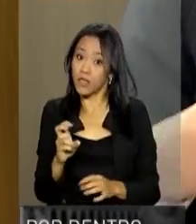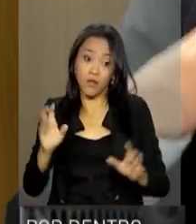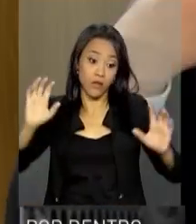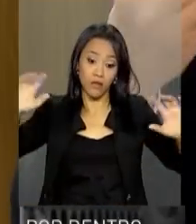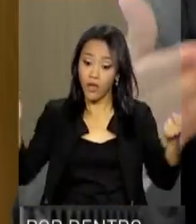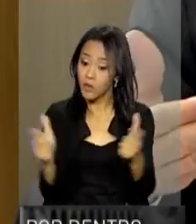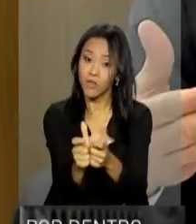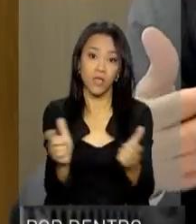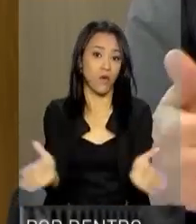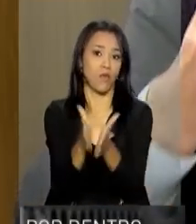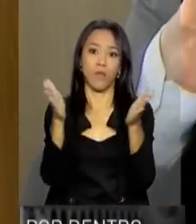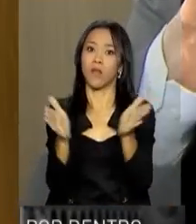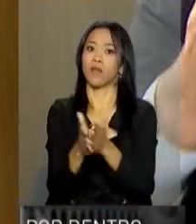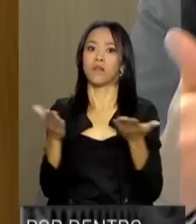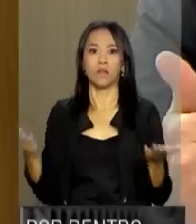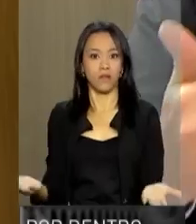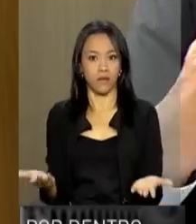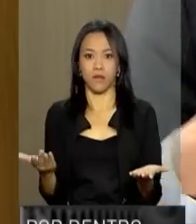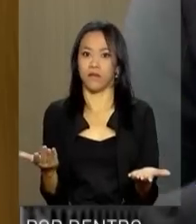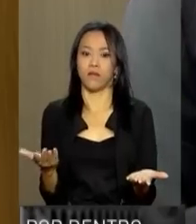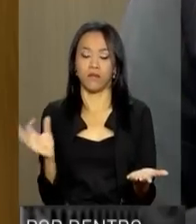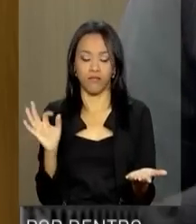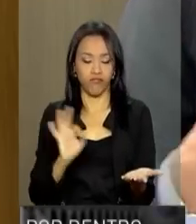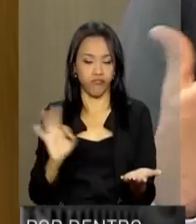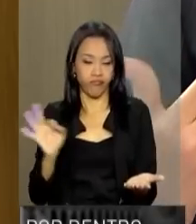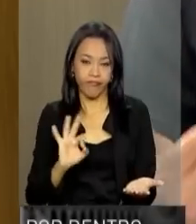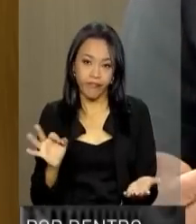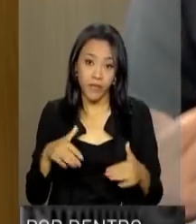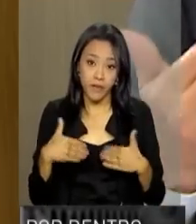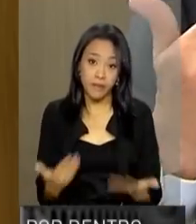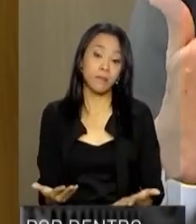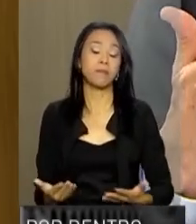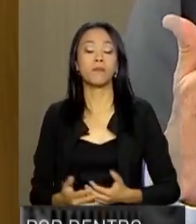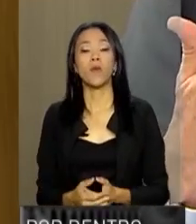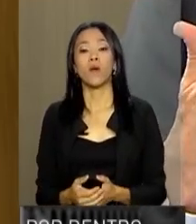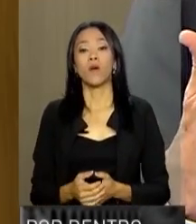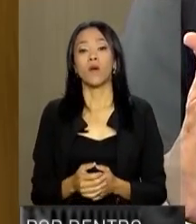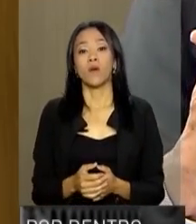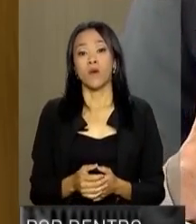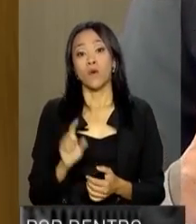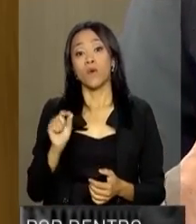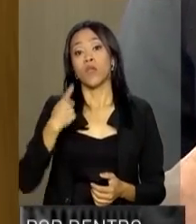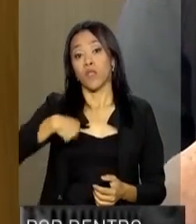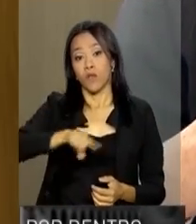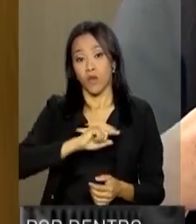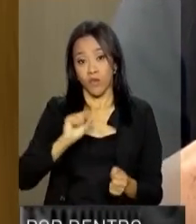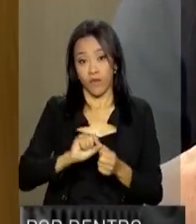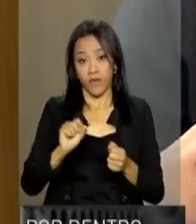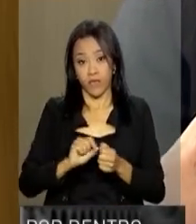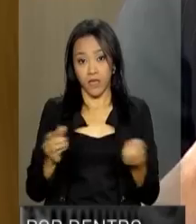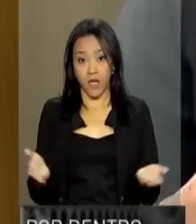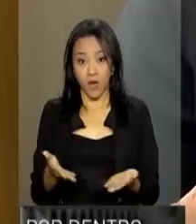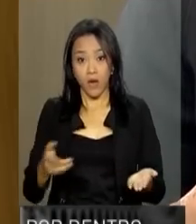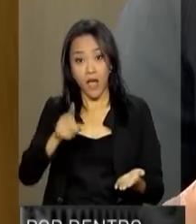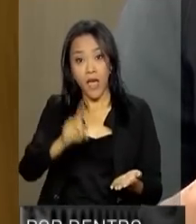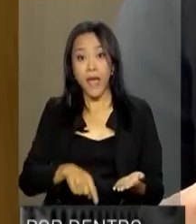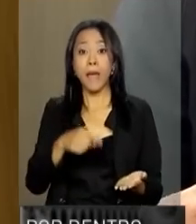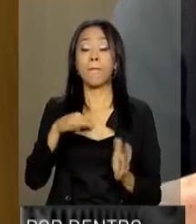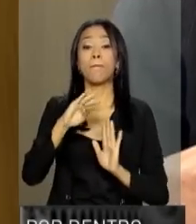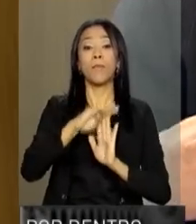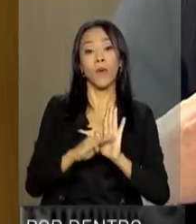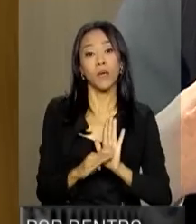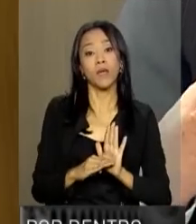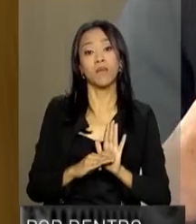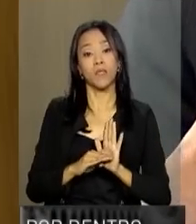aumentou o número de pessoas no limite da extrema pobreza então o que nós estamos fazendo agora é só um problema de desenvolvimento humano